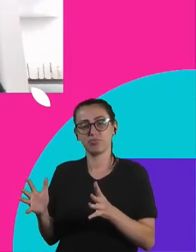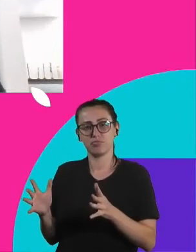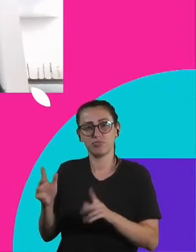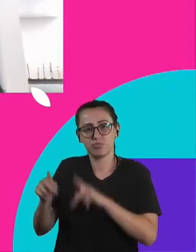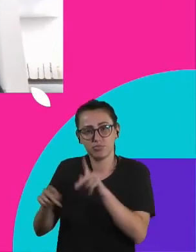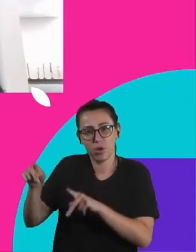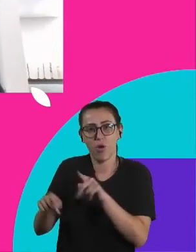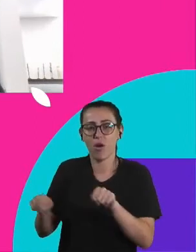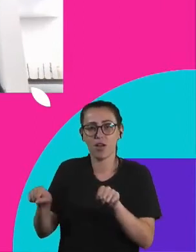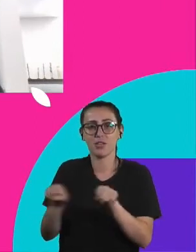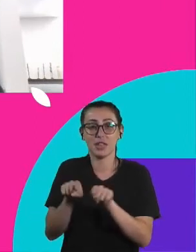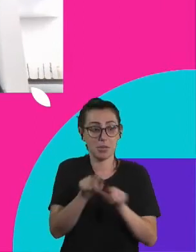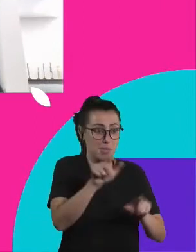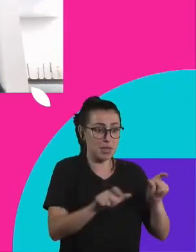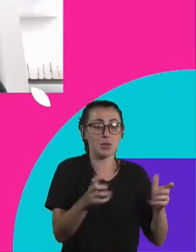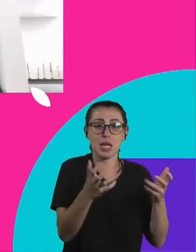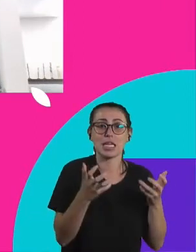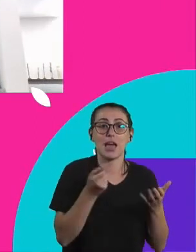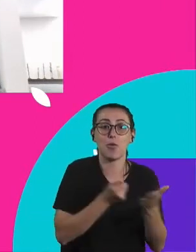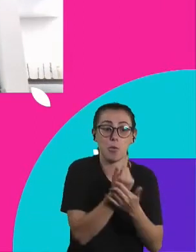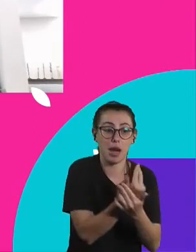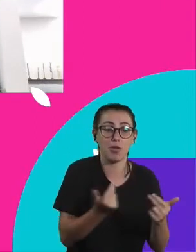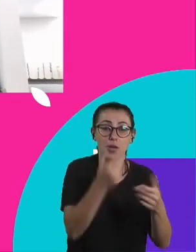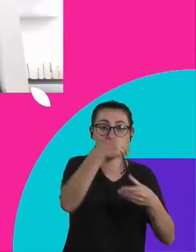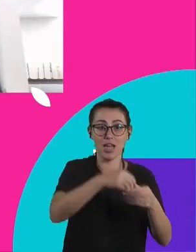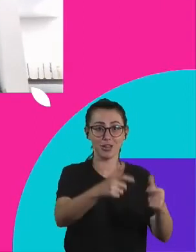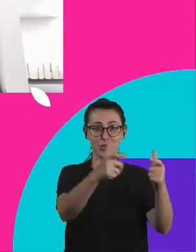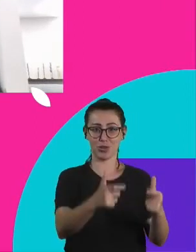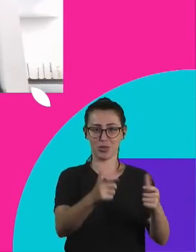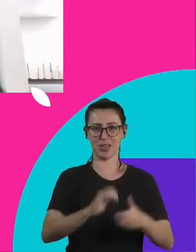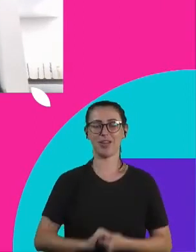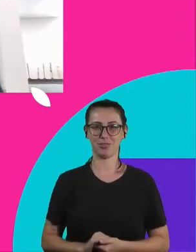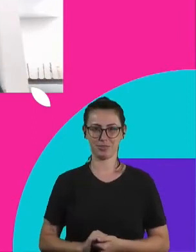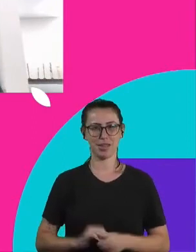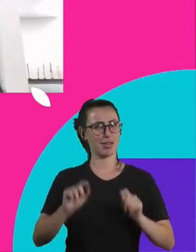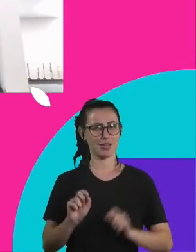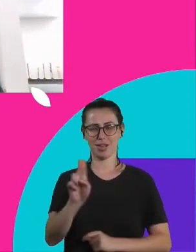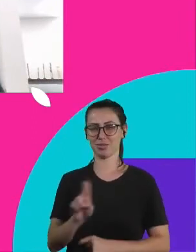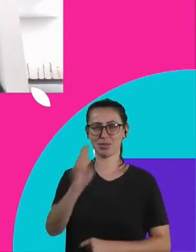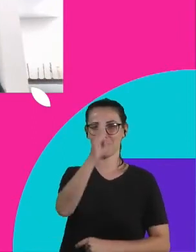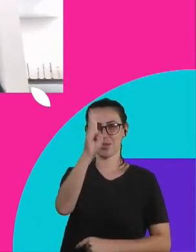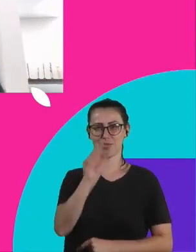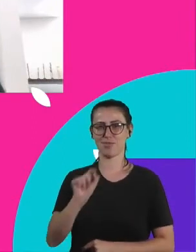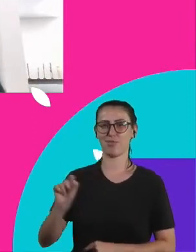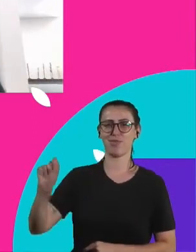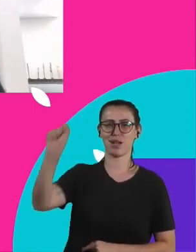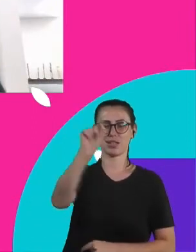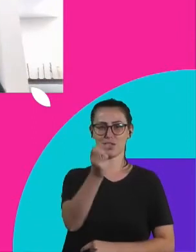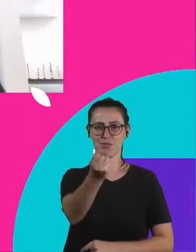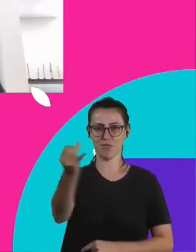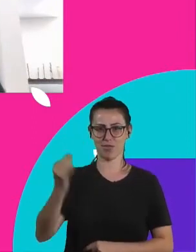quer comprar localmente. Essa tecnologia social foi para o Brasil inteiro. Hoje nós temos 140 bancos